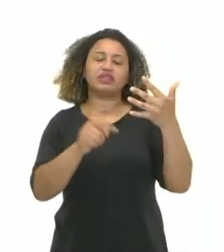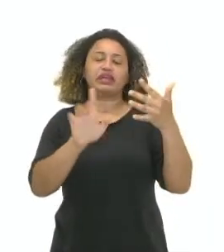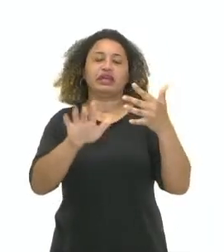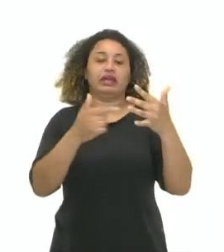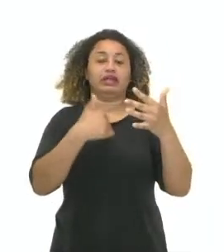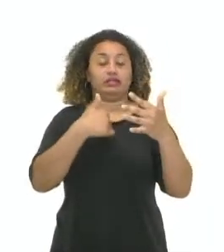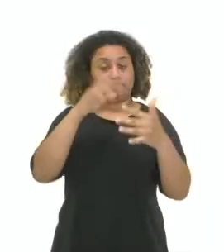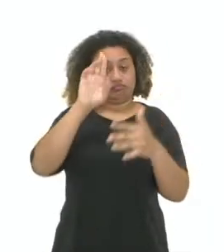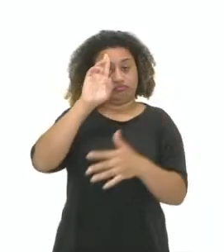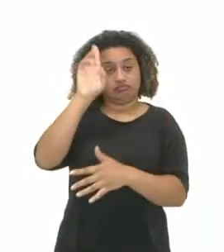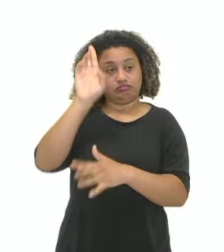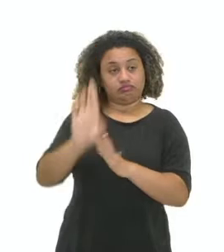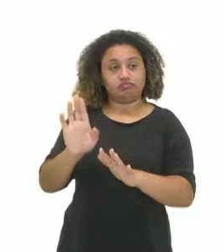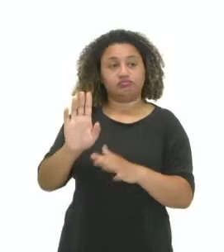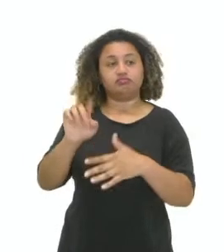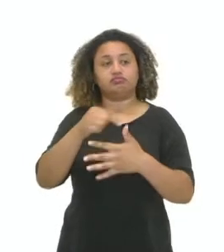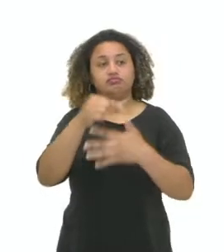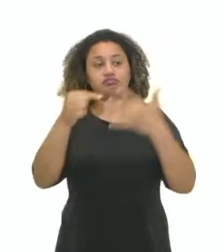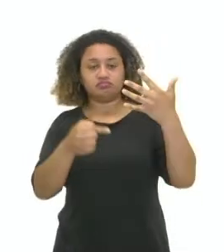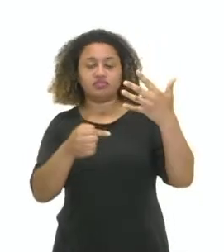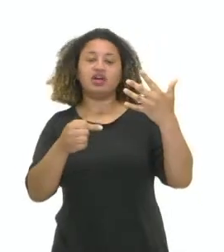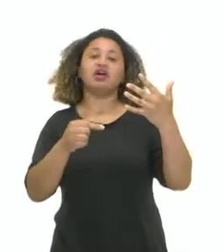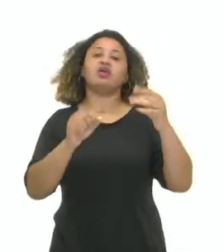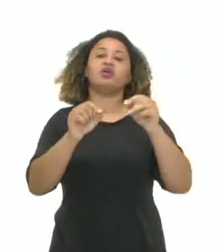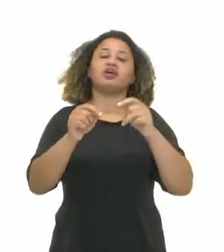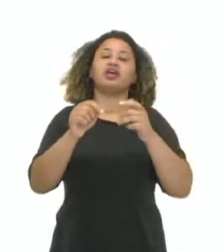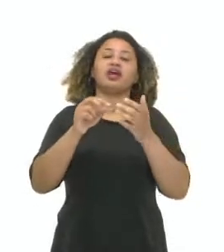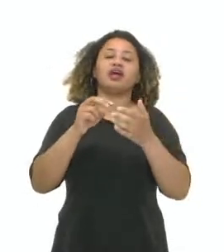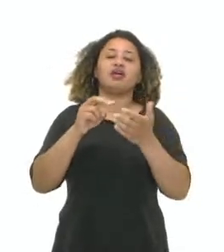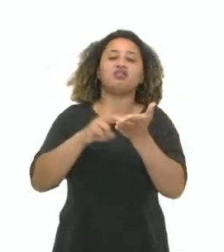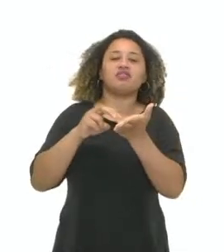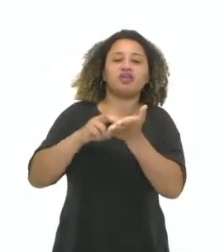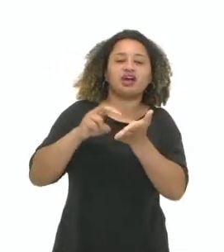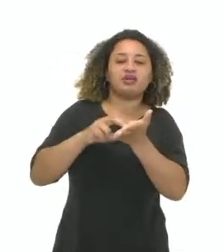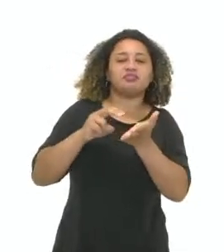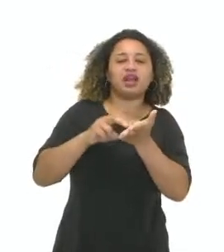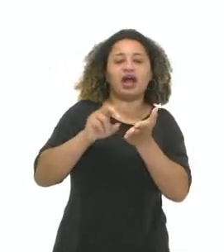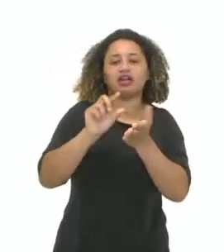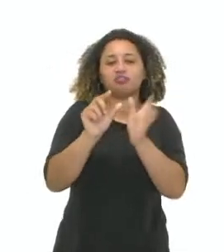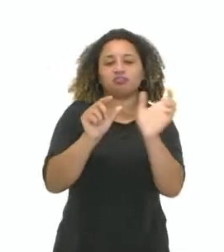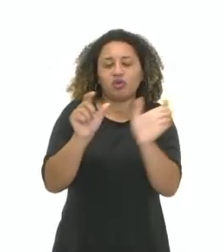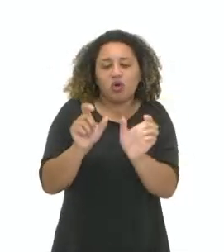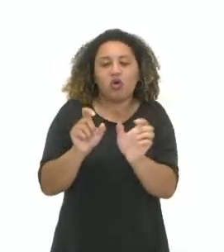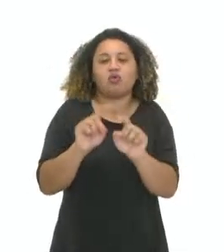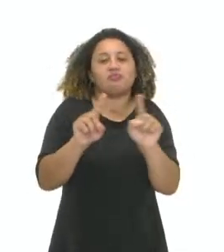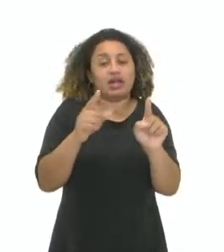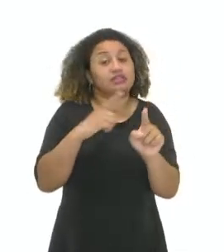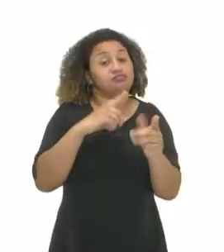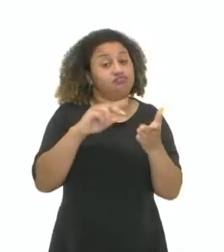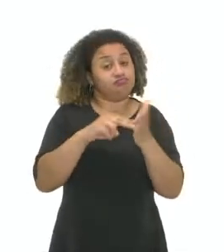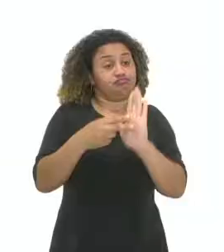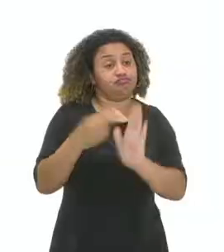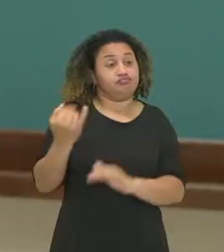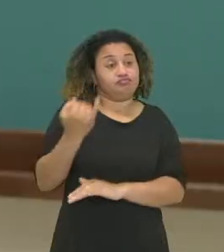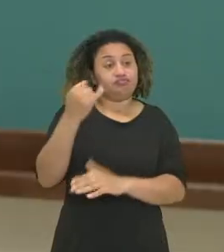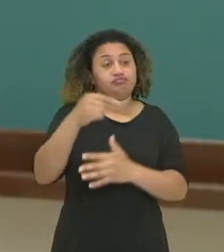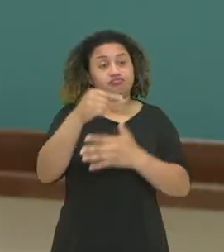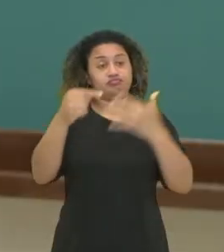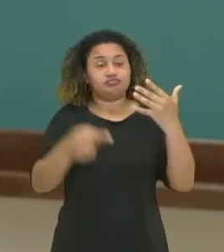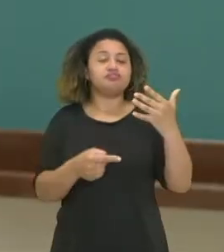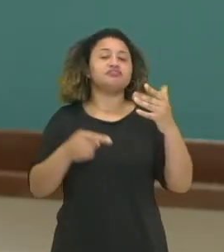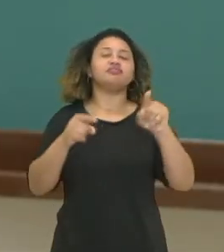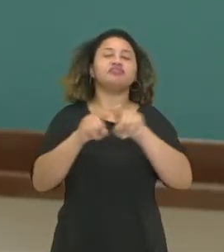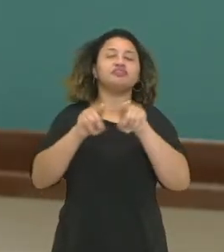autor, economia de vocábulos, mas com muita significação, e uma evocação